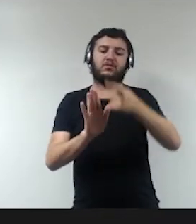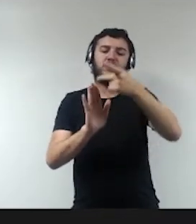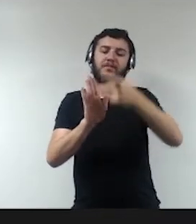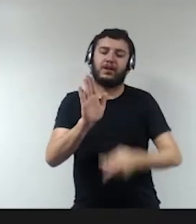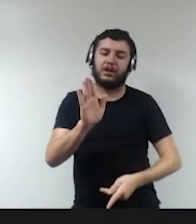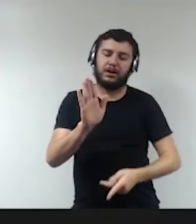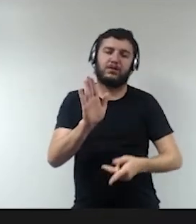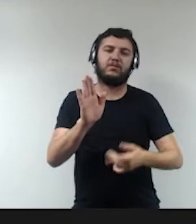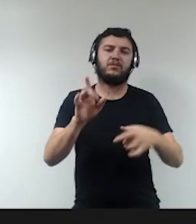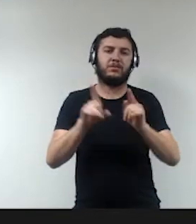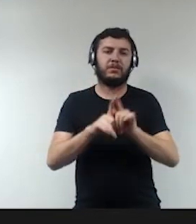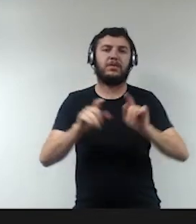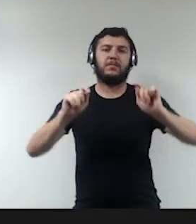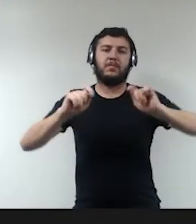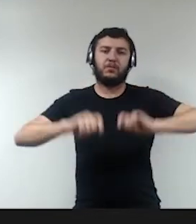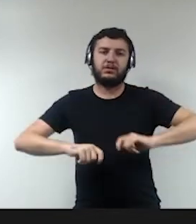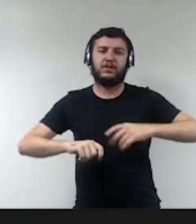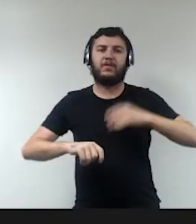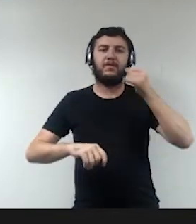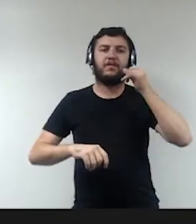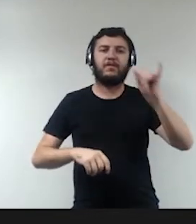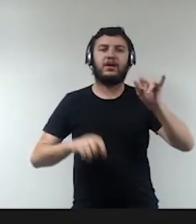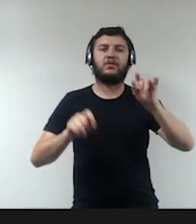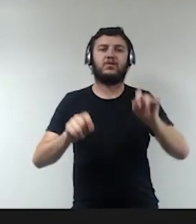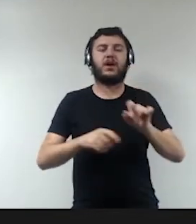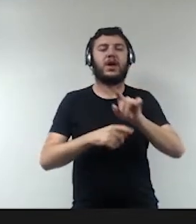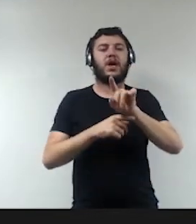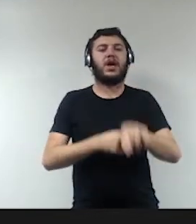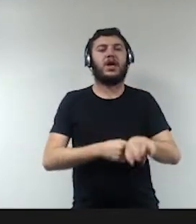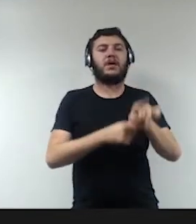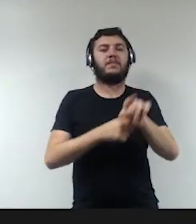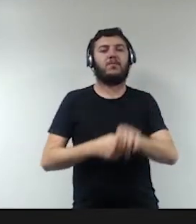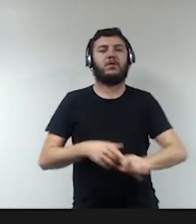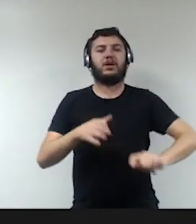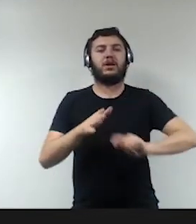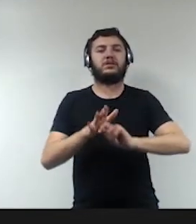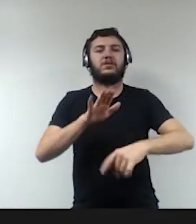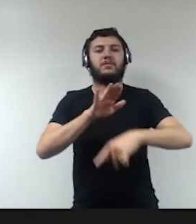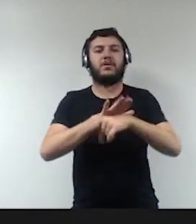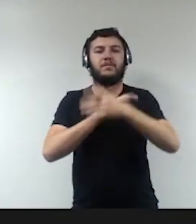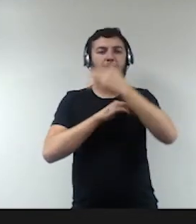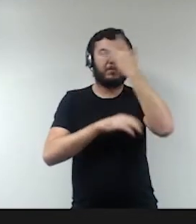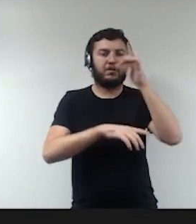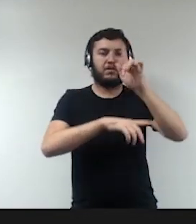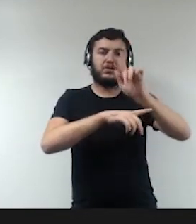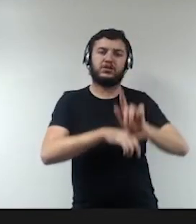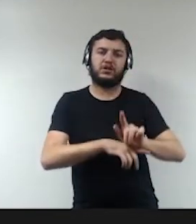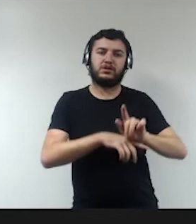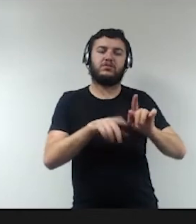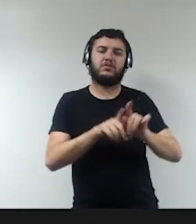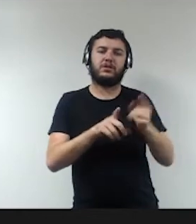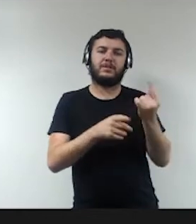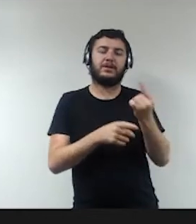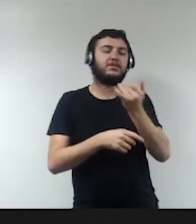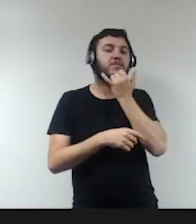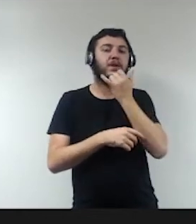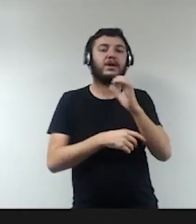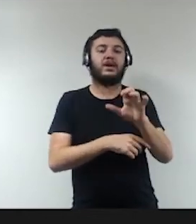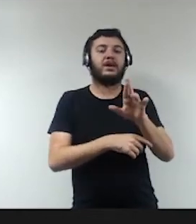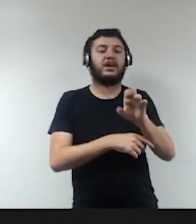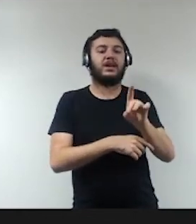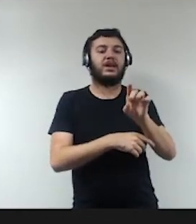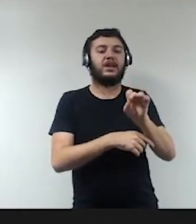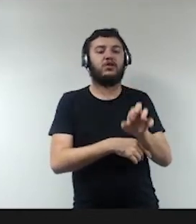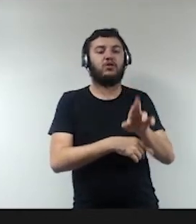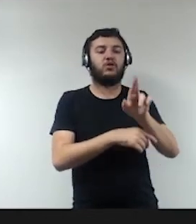quanto possível, impugnações de credores, trabalhar na negociação já com todos os credores, aqueles com